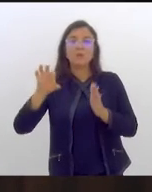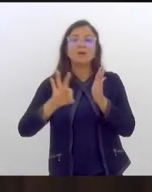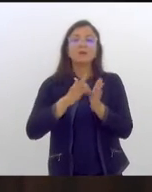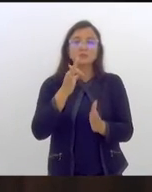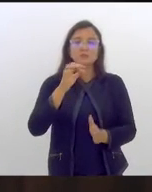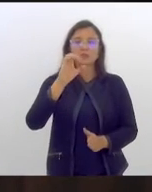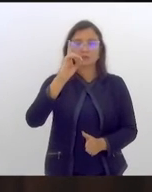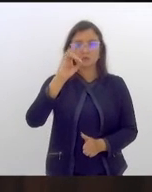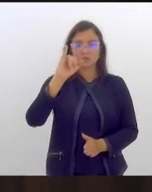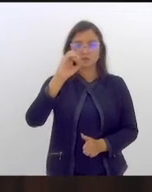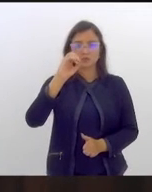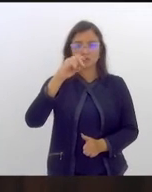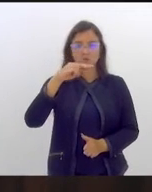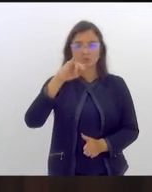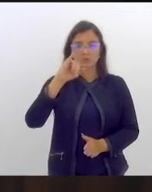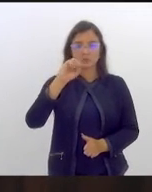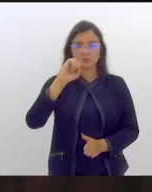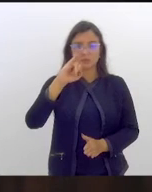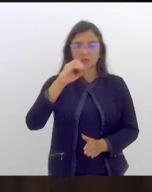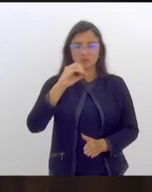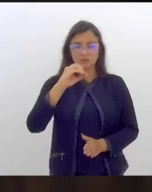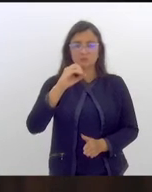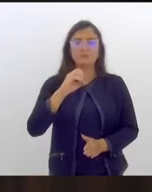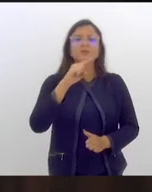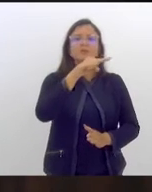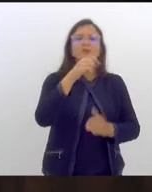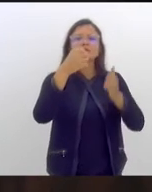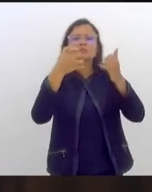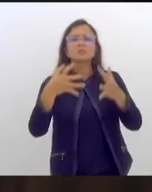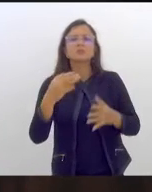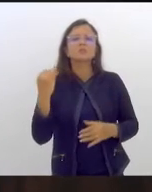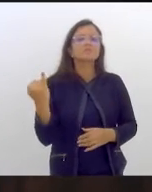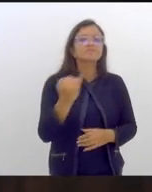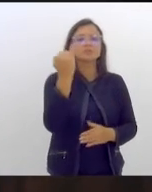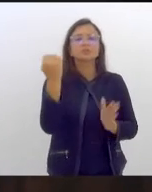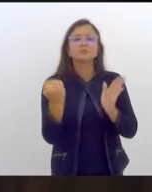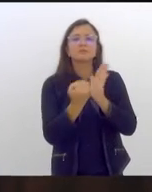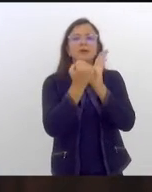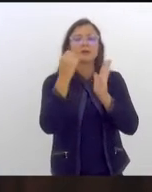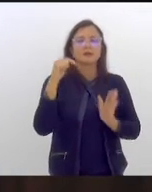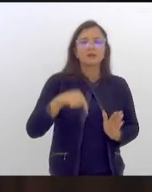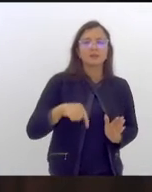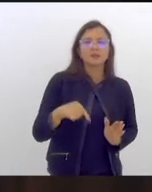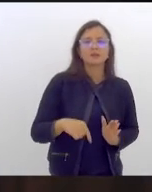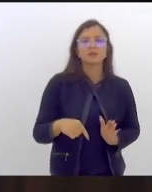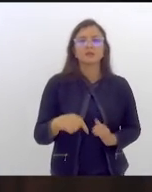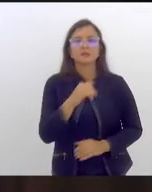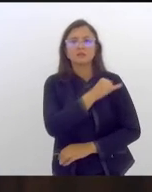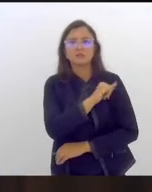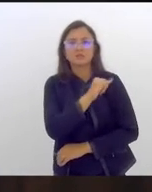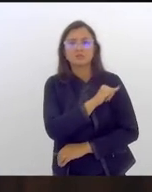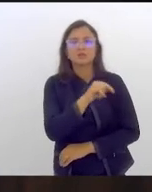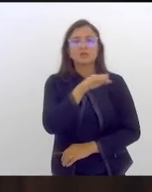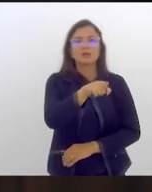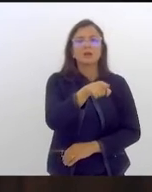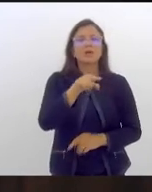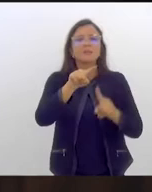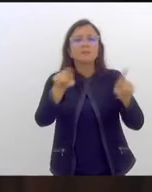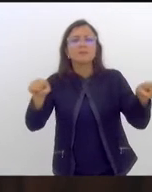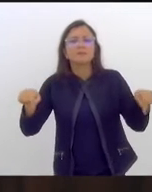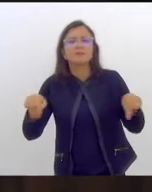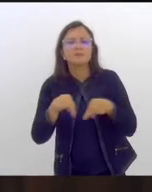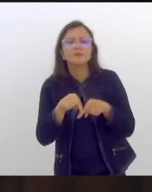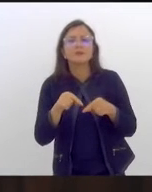que é considera Patrimônio Histórico cultural do Estado do Rio de Janeiro para fins de apresentação Pavilhão das ervas e verduras localizadas no Condomínio